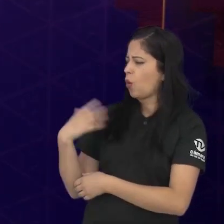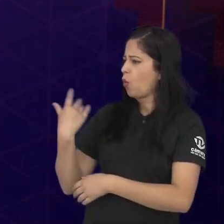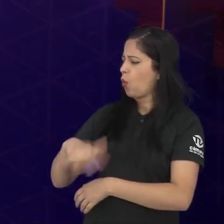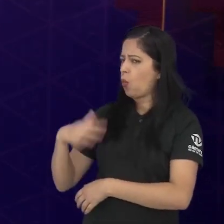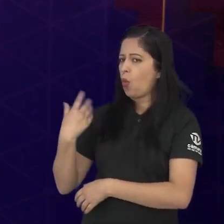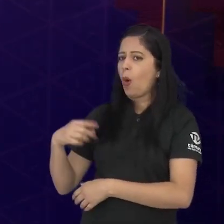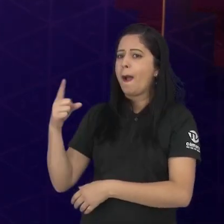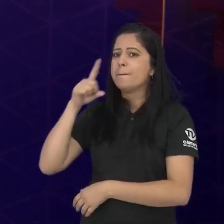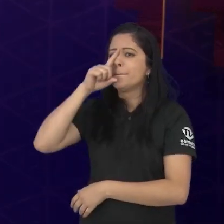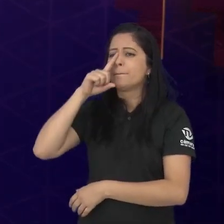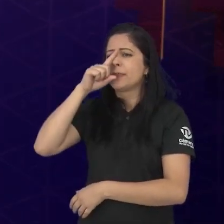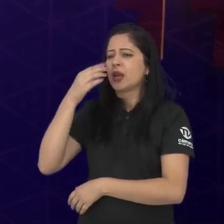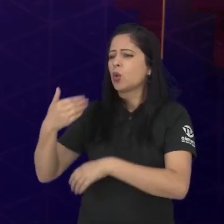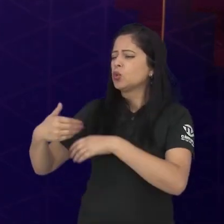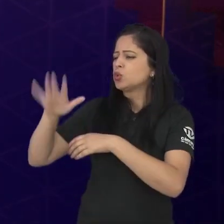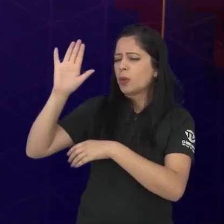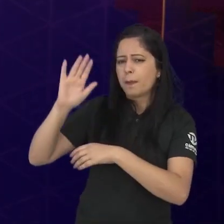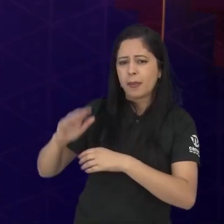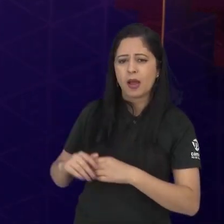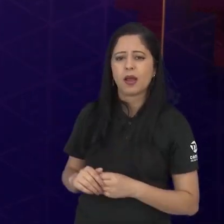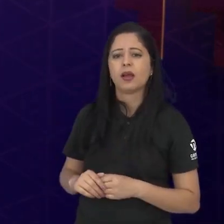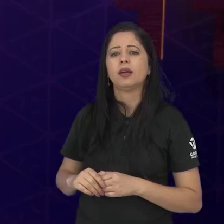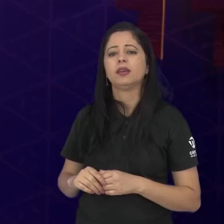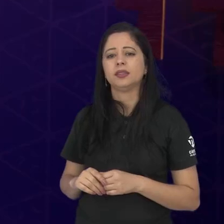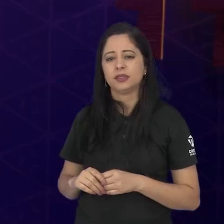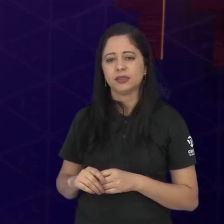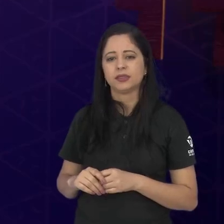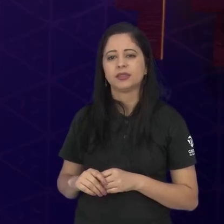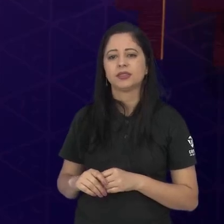Inclusive, o personagem principal não tem no livro e tal.